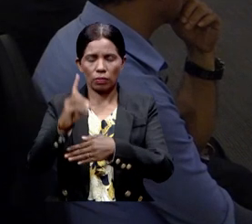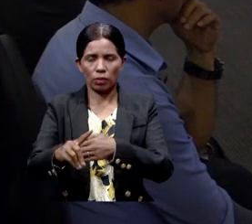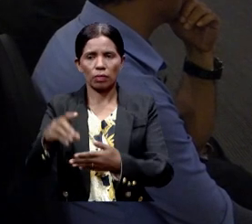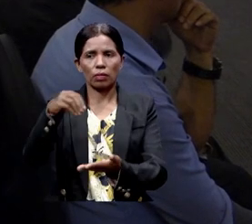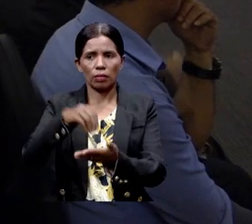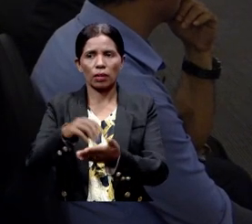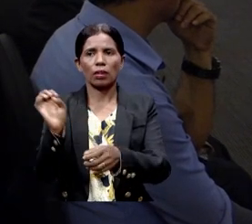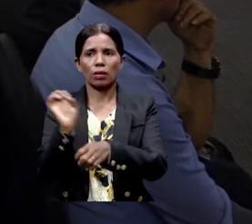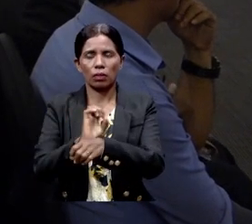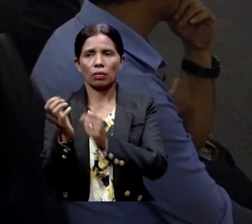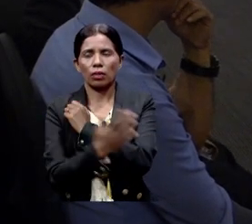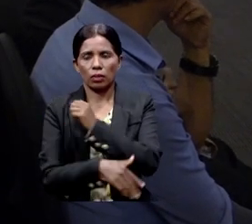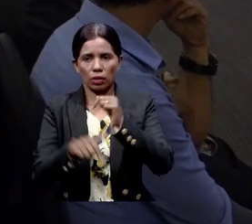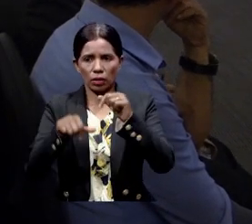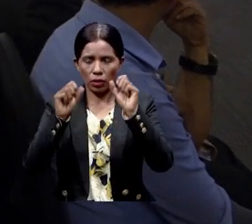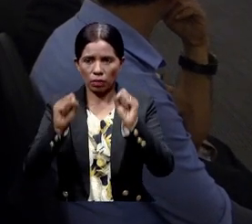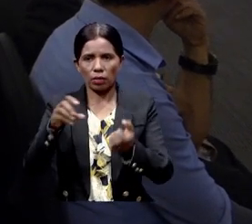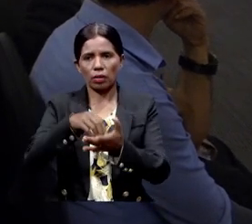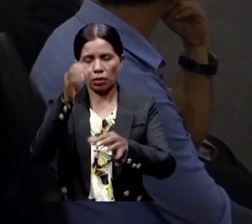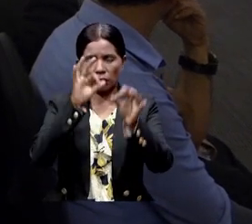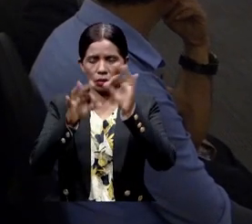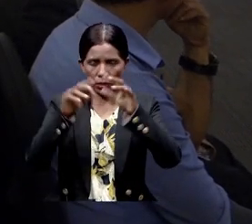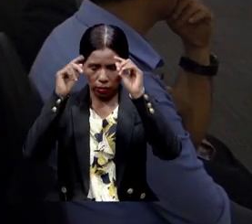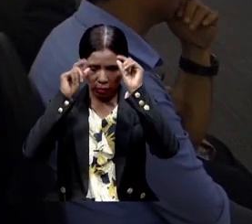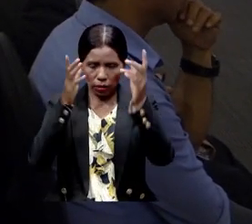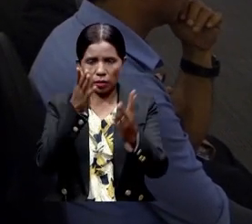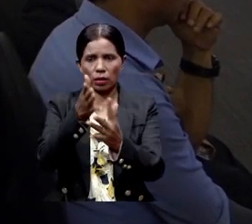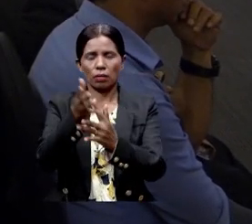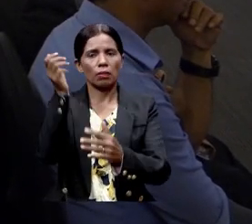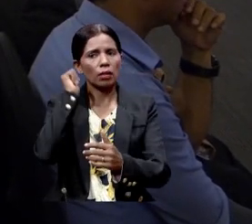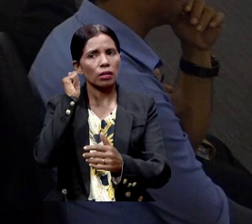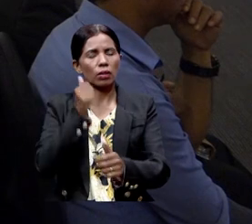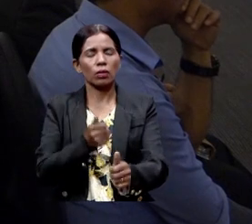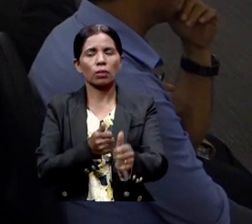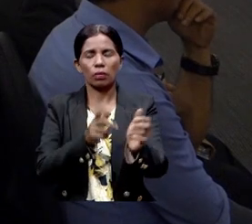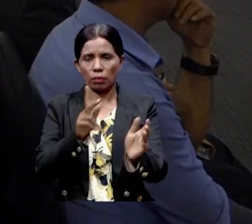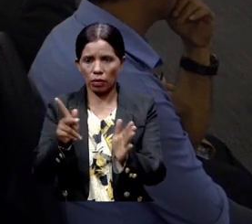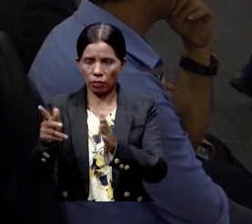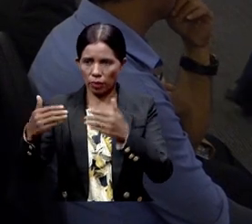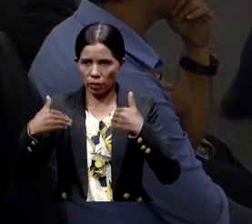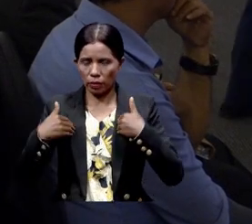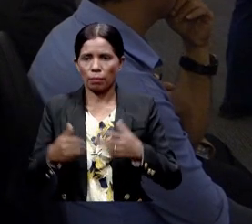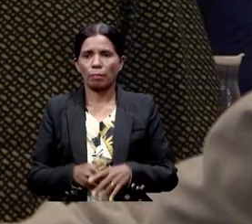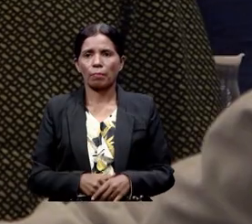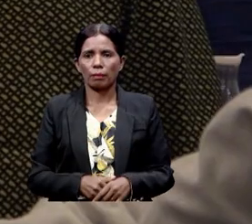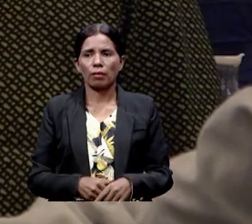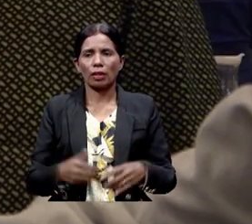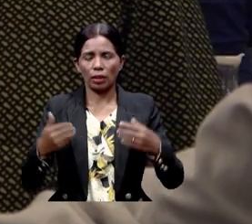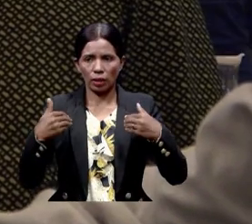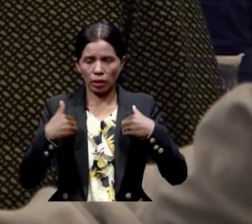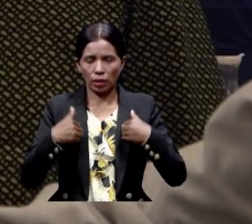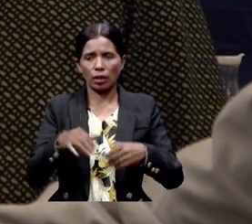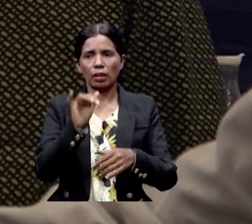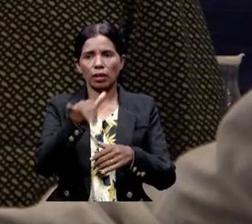investimento econômico Railaran, a do Bela garante Timor-Leste e adesão para a ASEAN ter plano na BIH. Na kata iha acordo